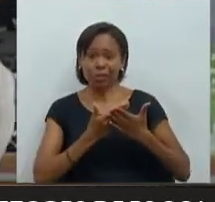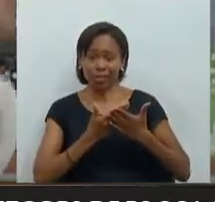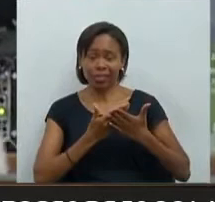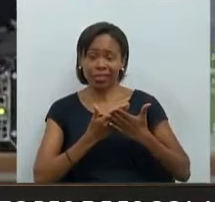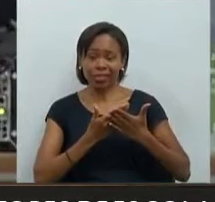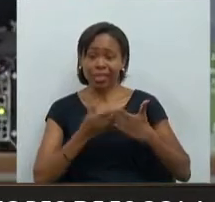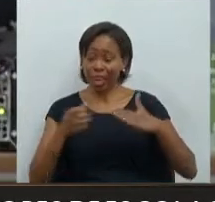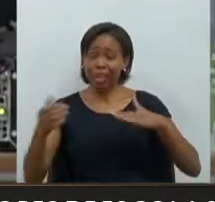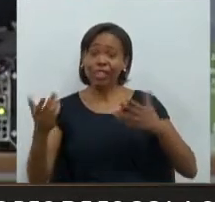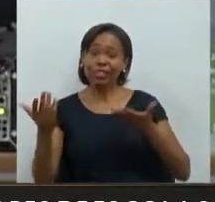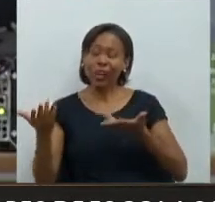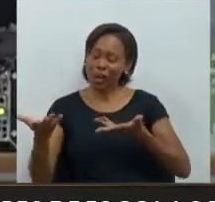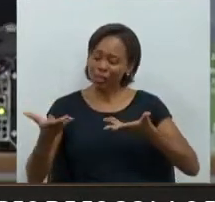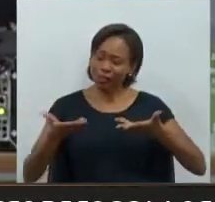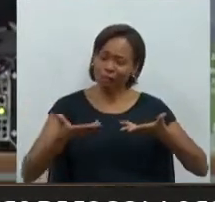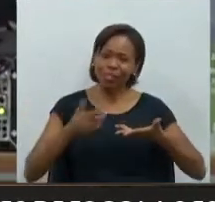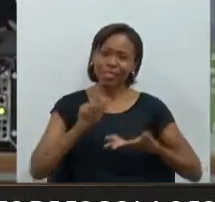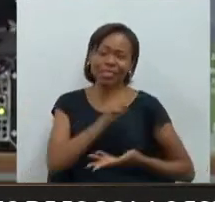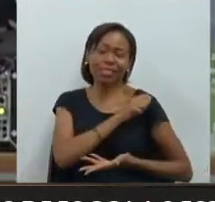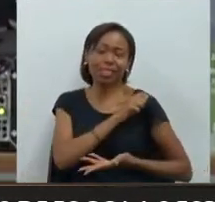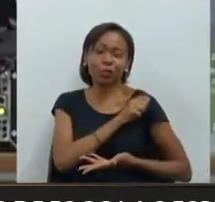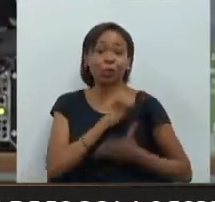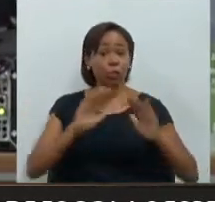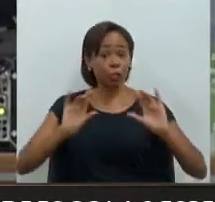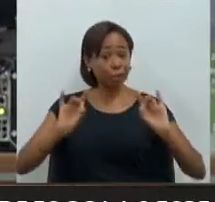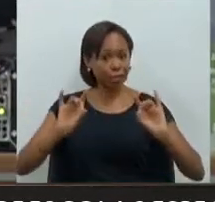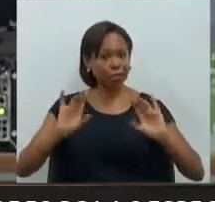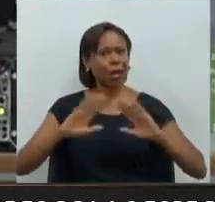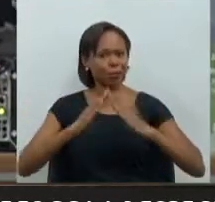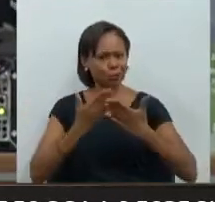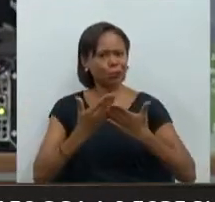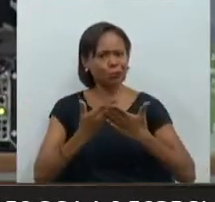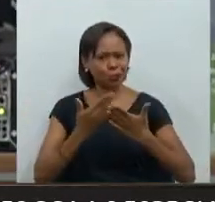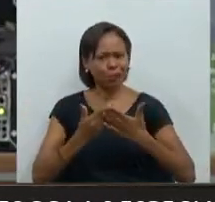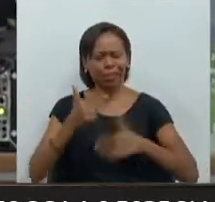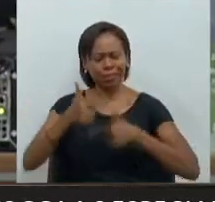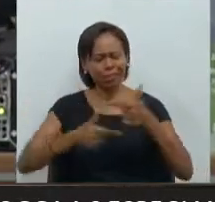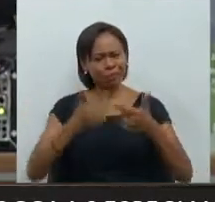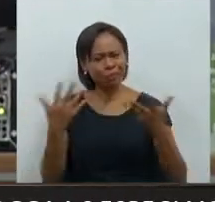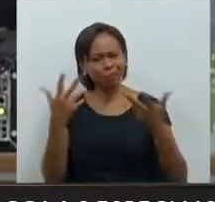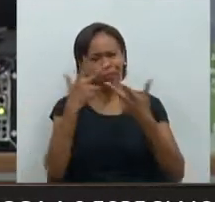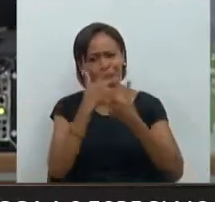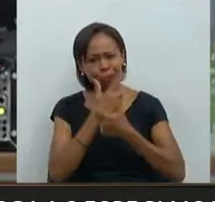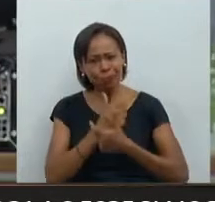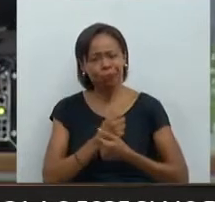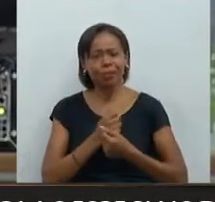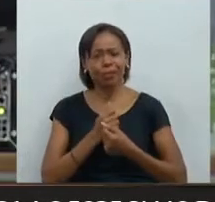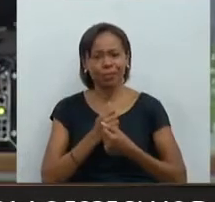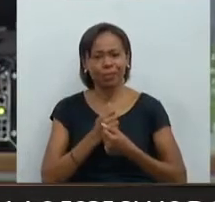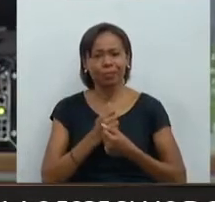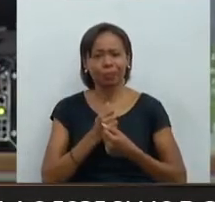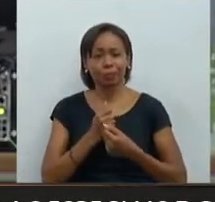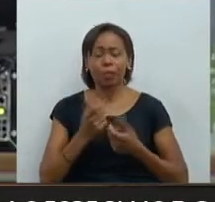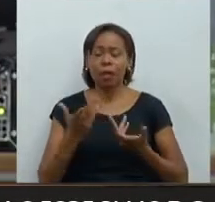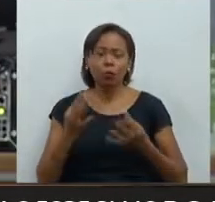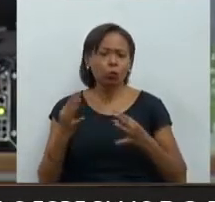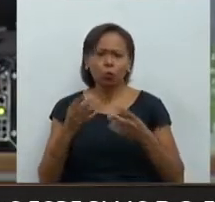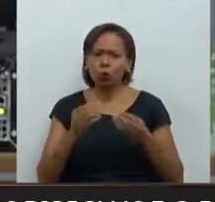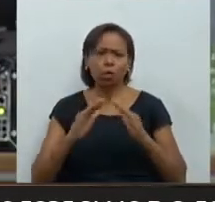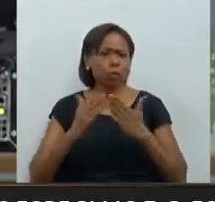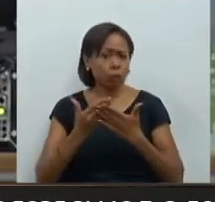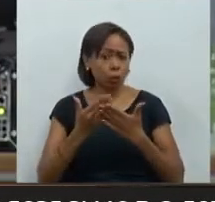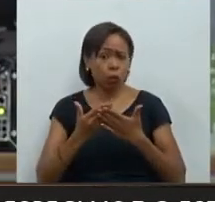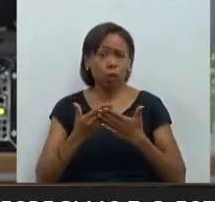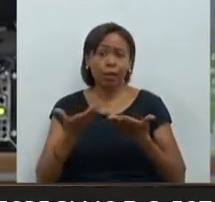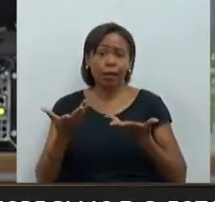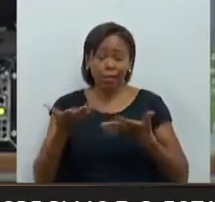escolas especiais, né, que fazem um trabalho tão bonito com esses alunos, e nós lá, todas as escolas, inclusive, o acolhimento é